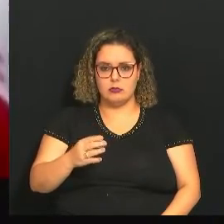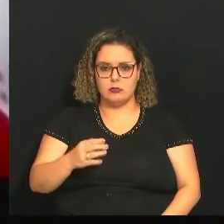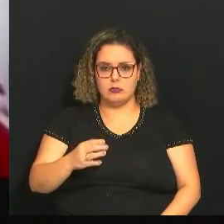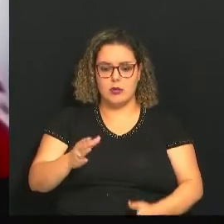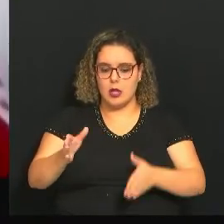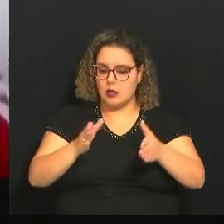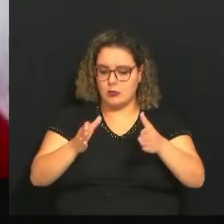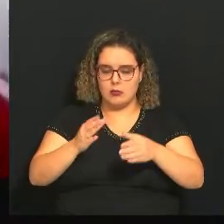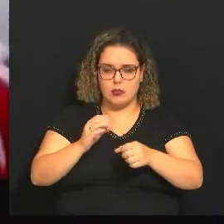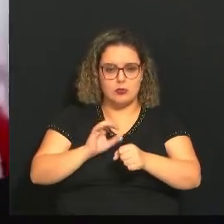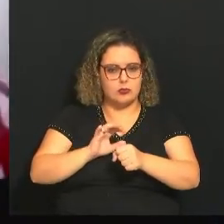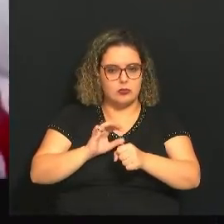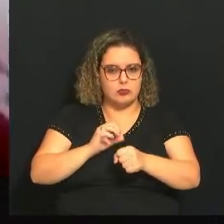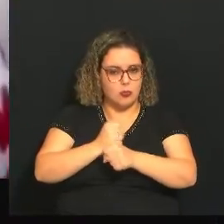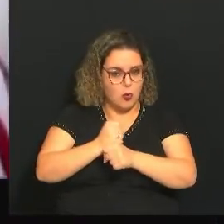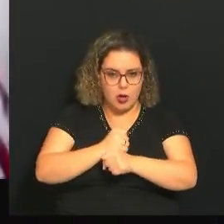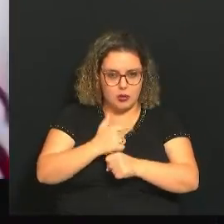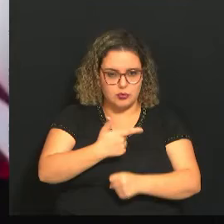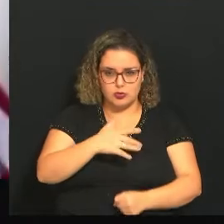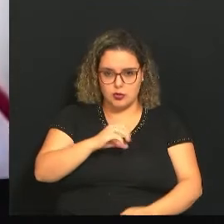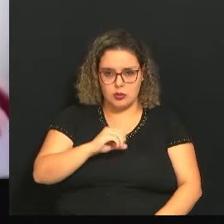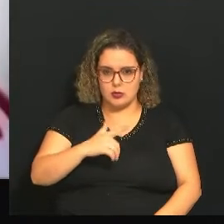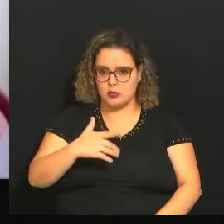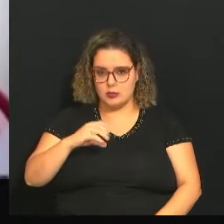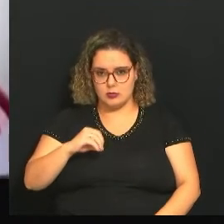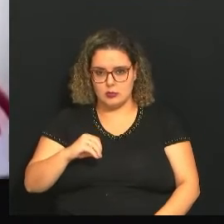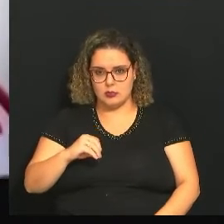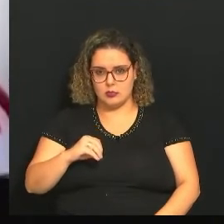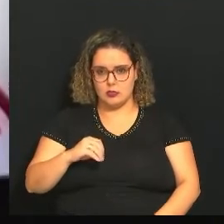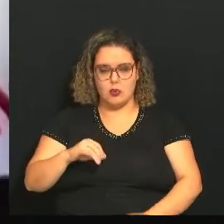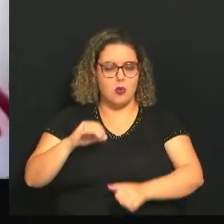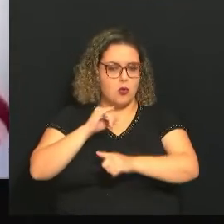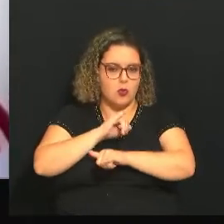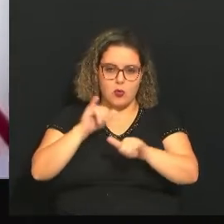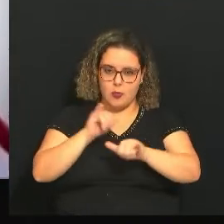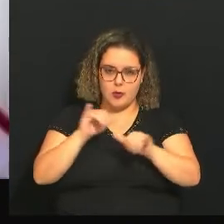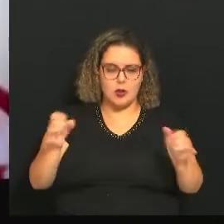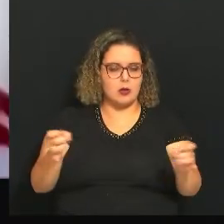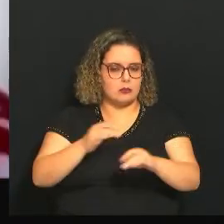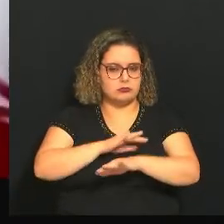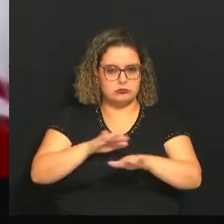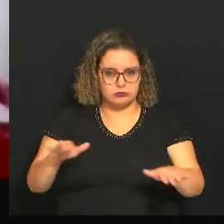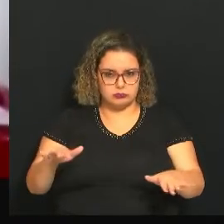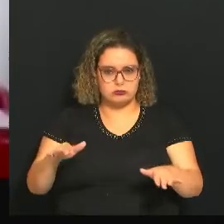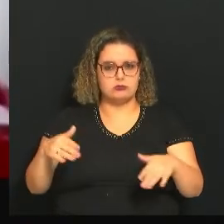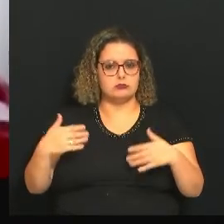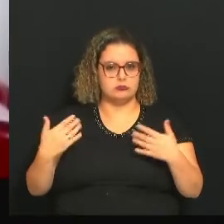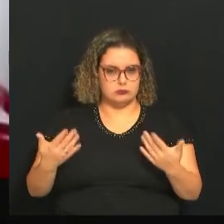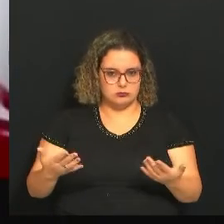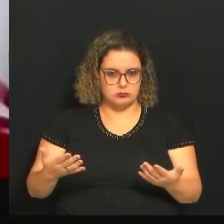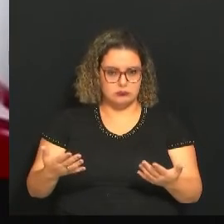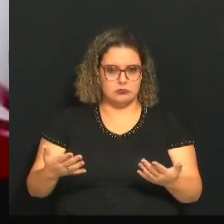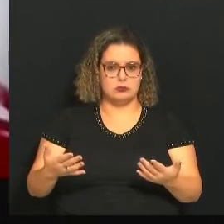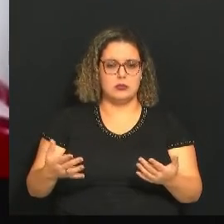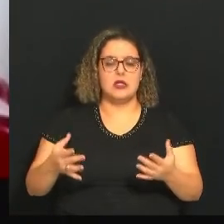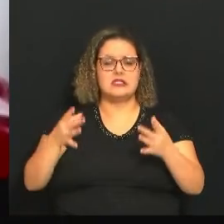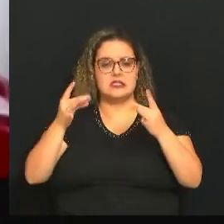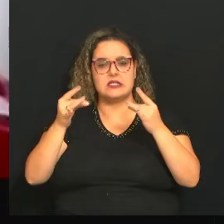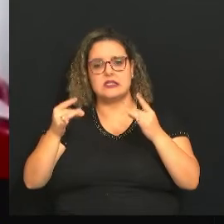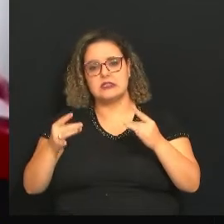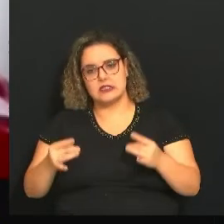ano de 2020, acabou o ano, acabou a vigência do comunicado, certo? Então, essas muletas, elas